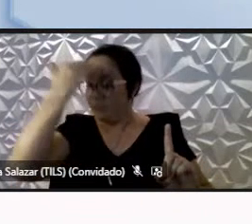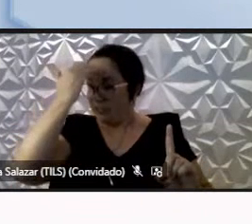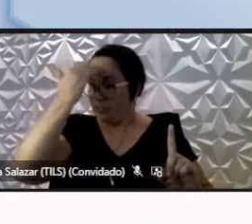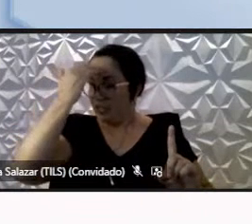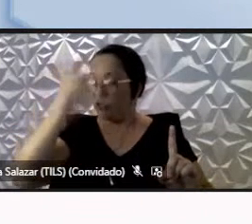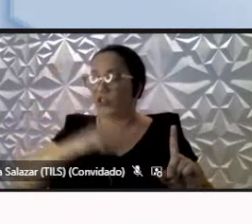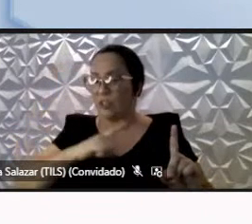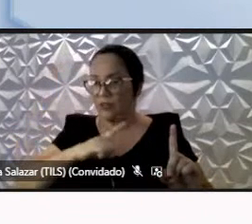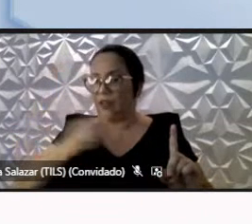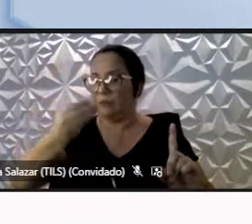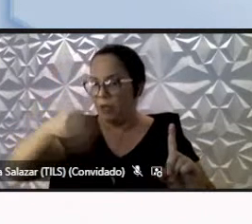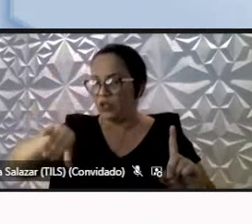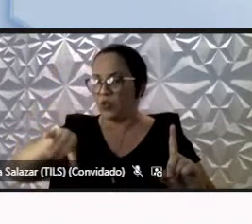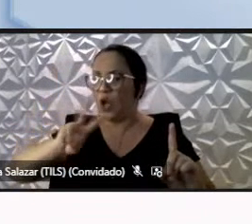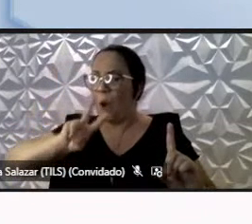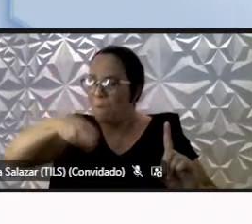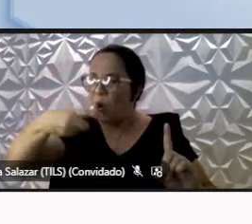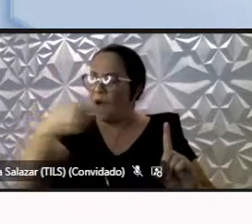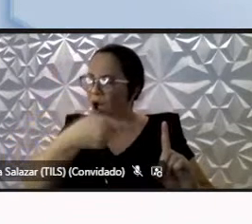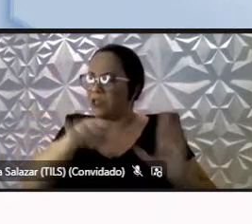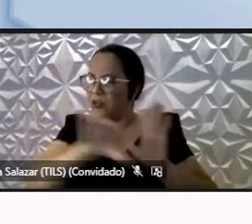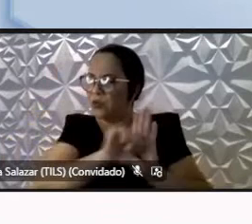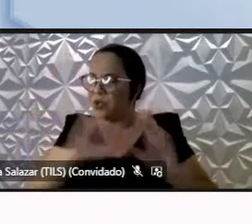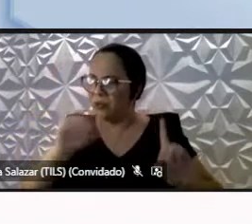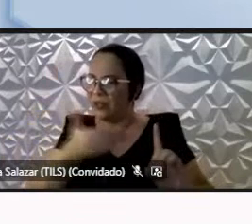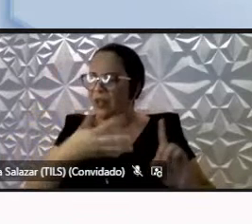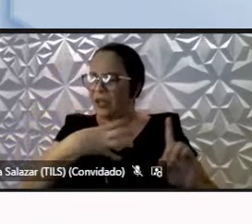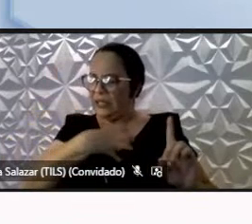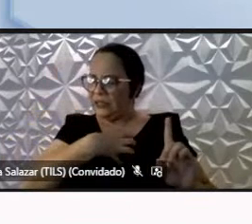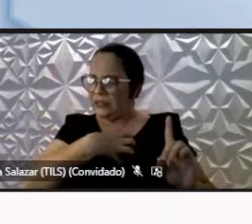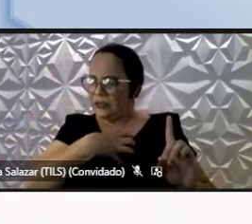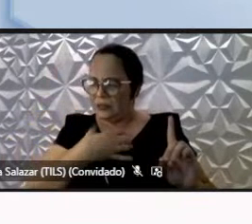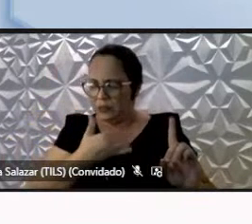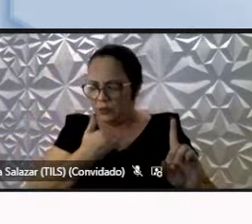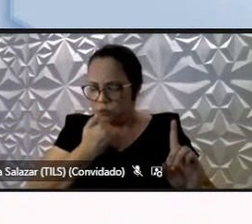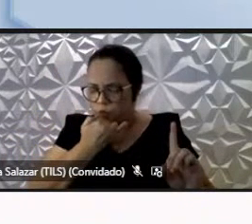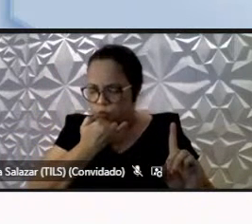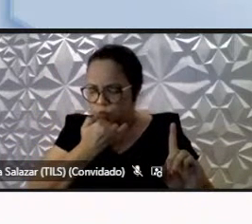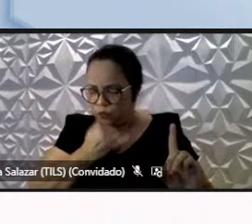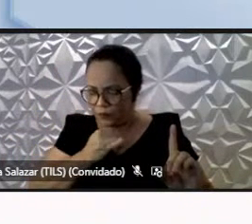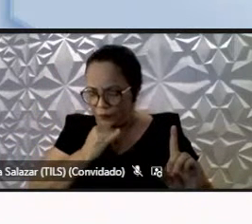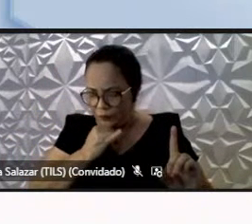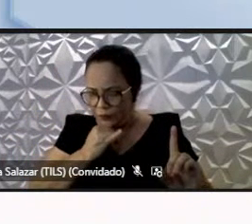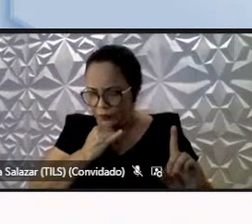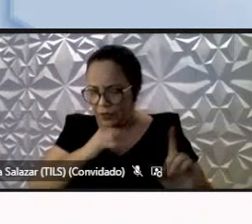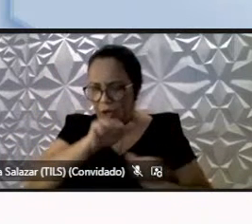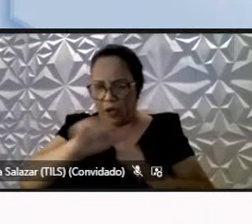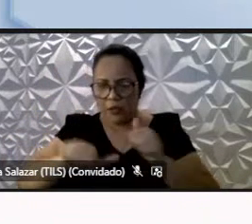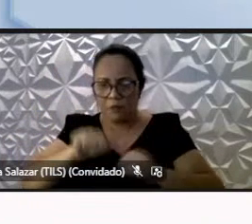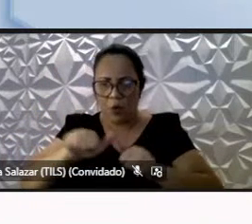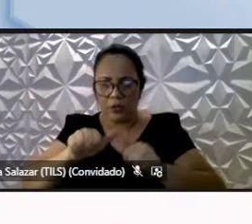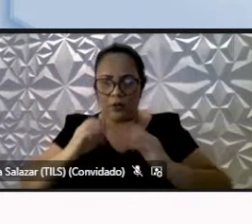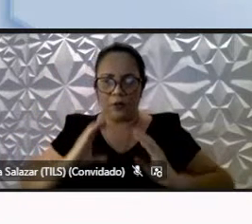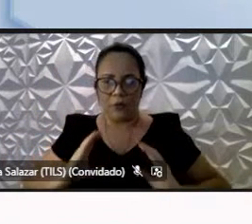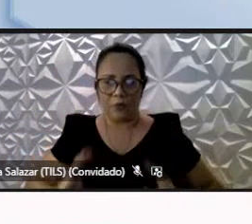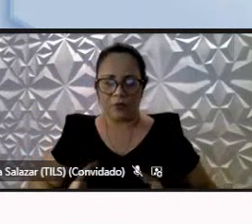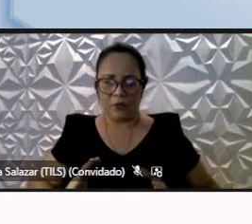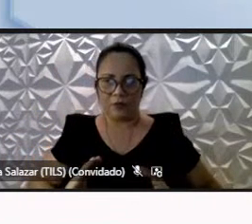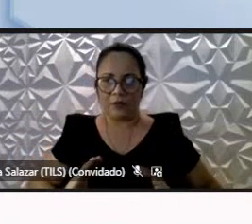e possam genuinamente sentir remorso e, a partir daí, sim, mudar a sua atitude, os seus comportamentos.